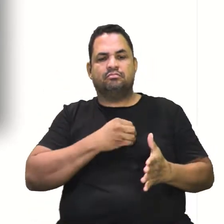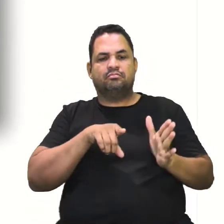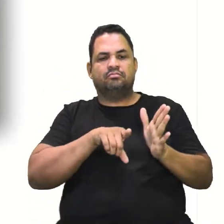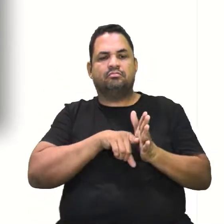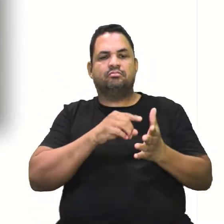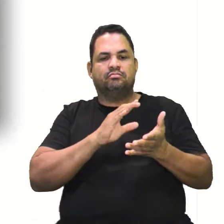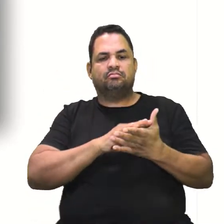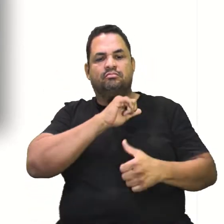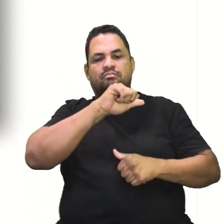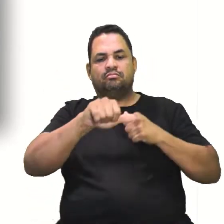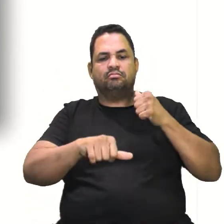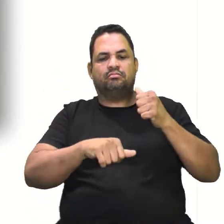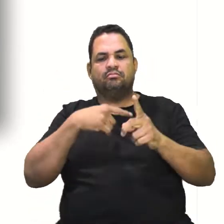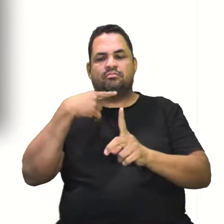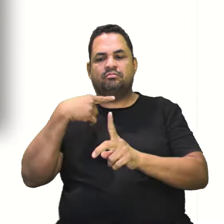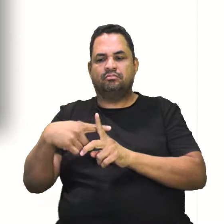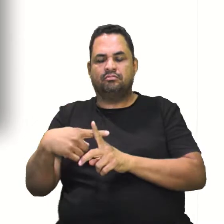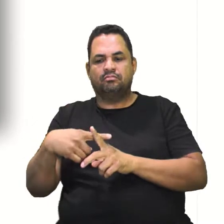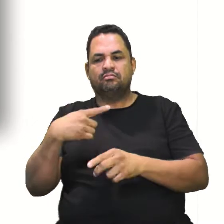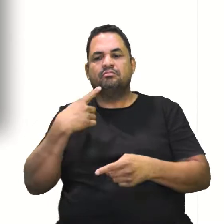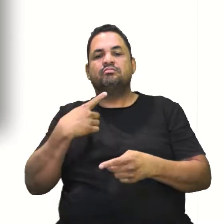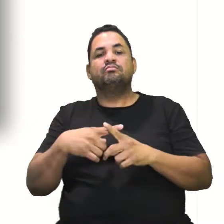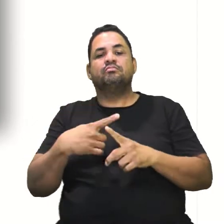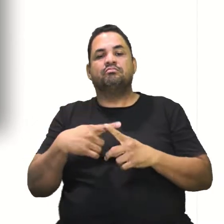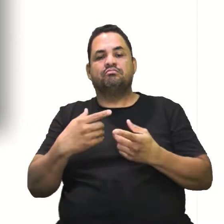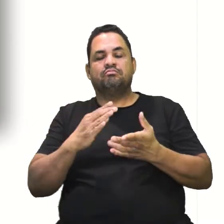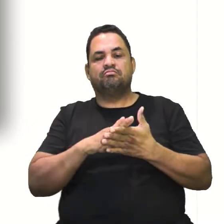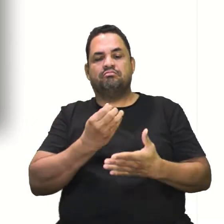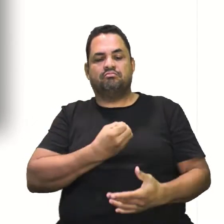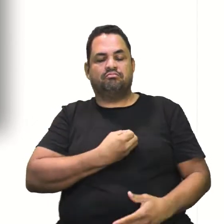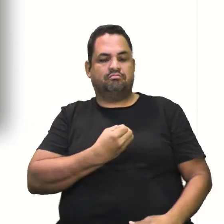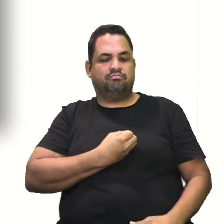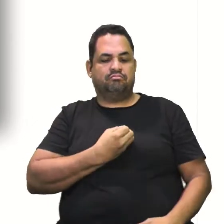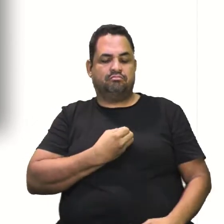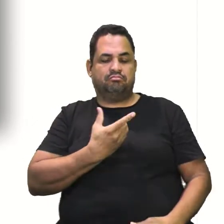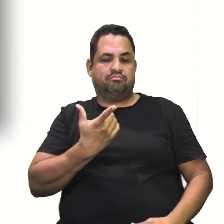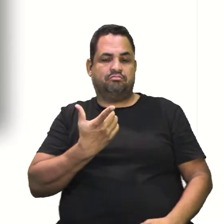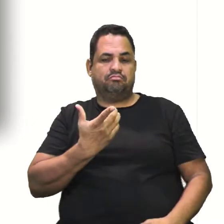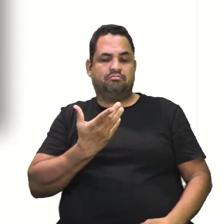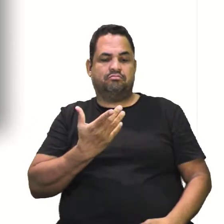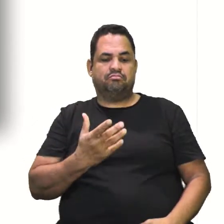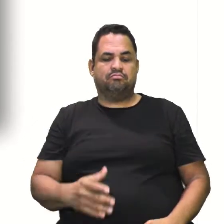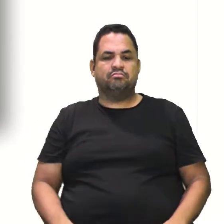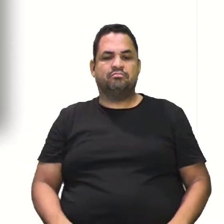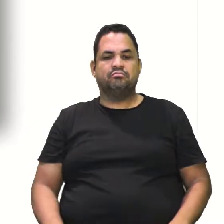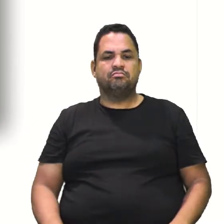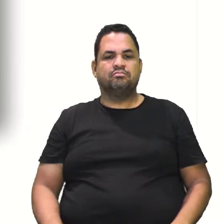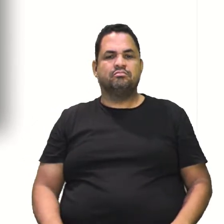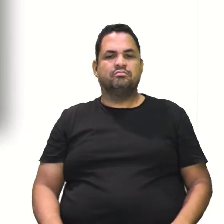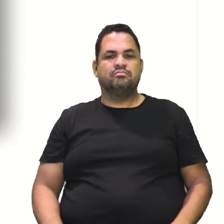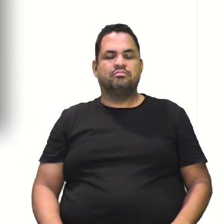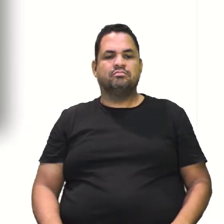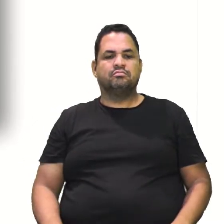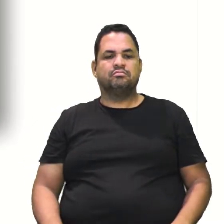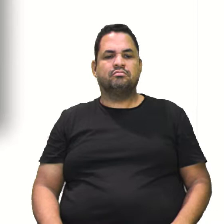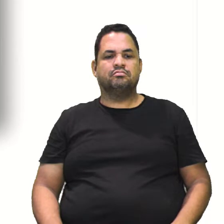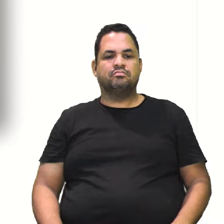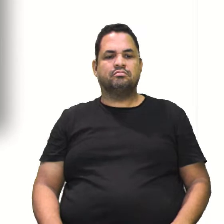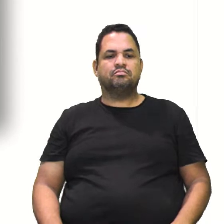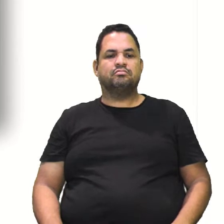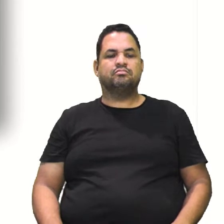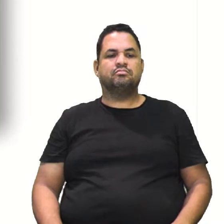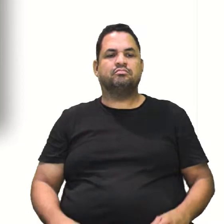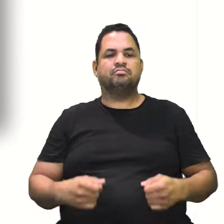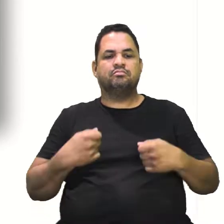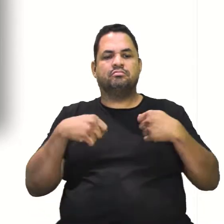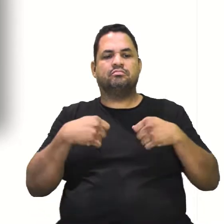mesmo assim se torna Positivo. porque a gente quer em valor numérico, a gente quer em valor absoluto. Isso.